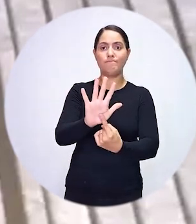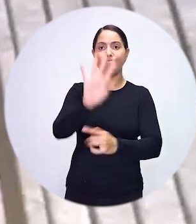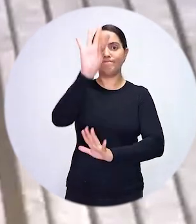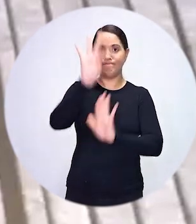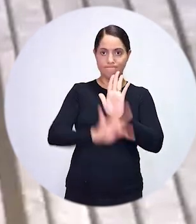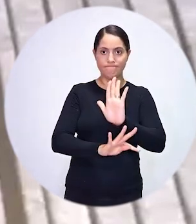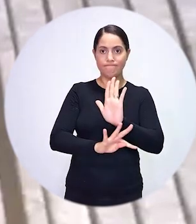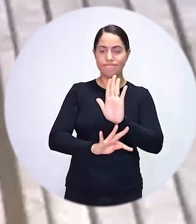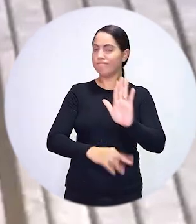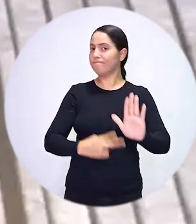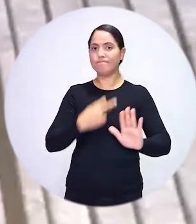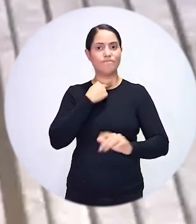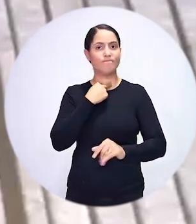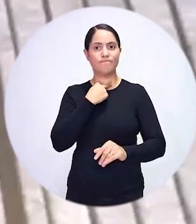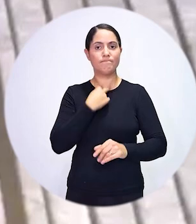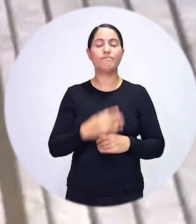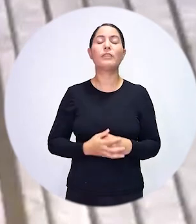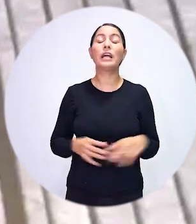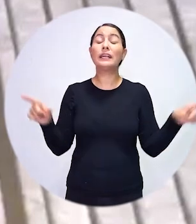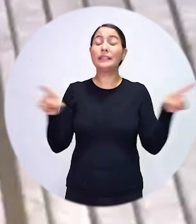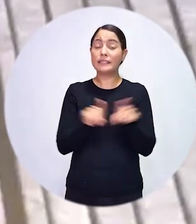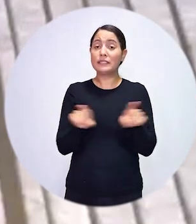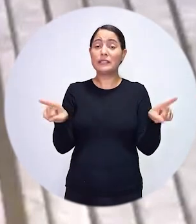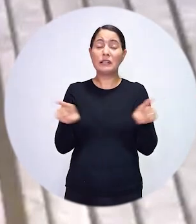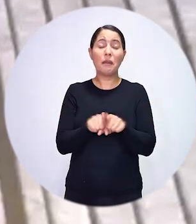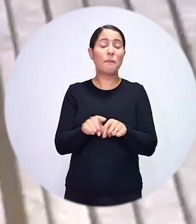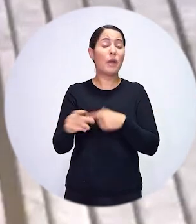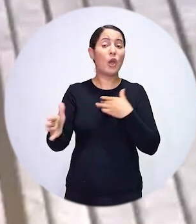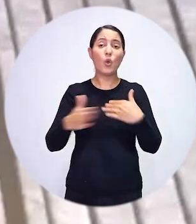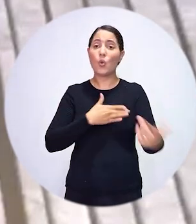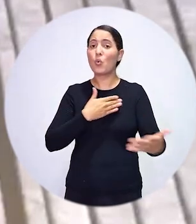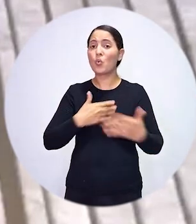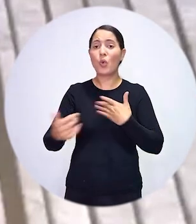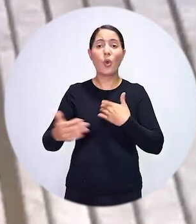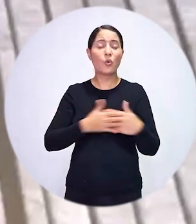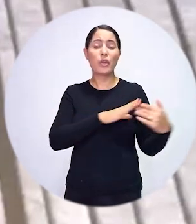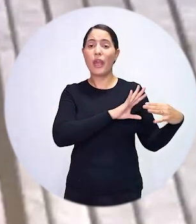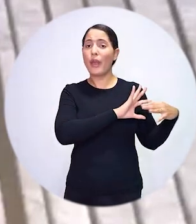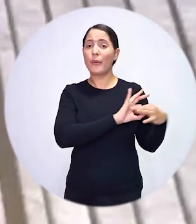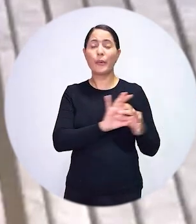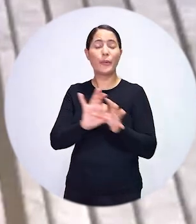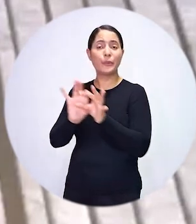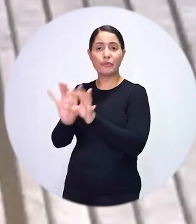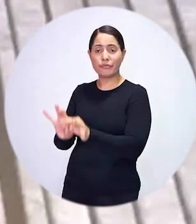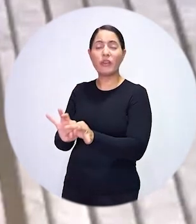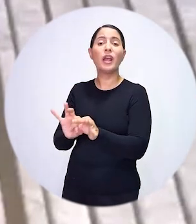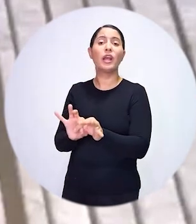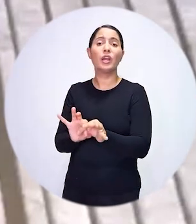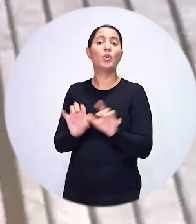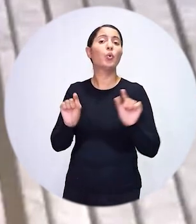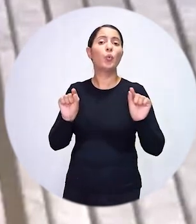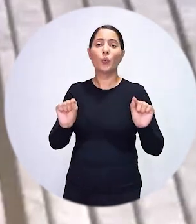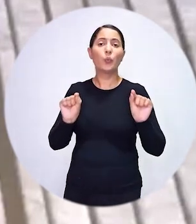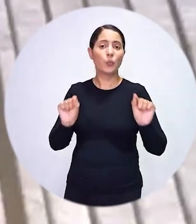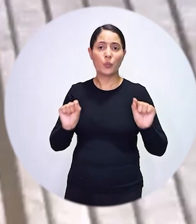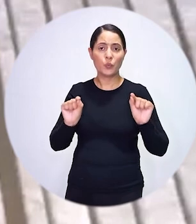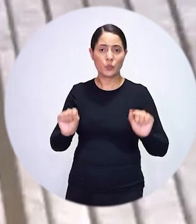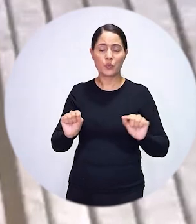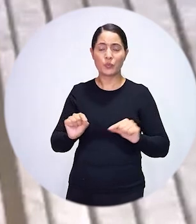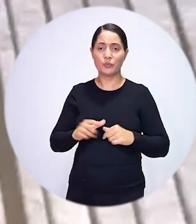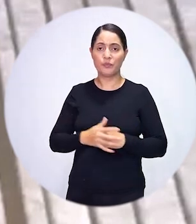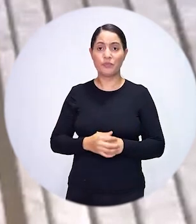decisões judiciais e também resultados de qualquer natureza obtidos